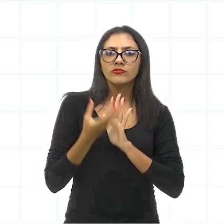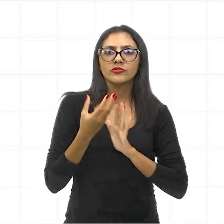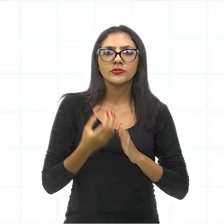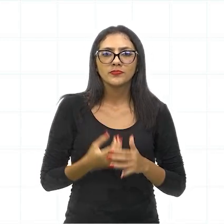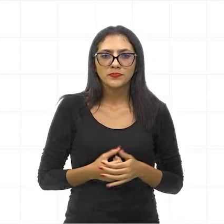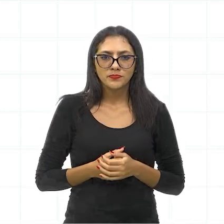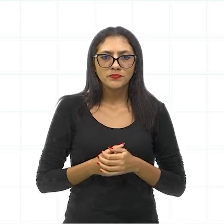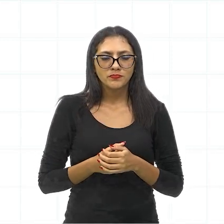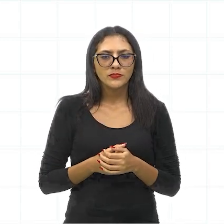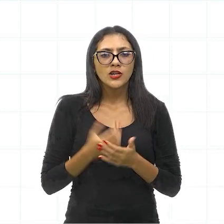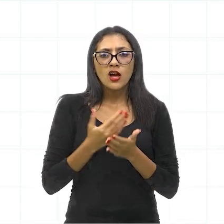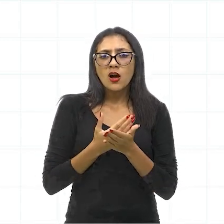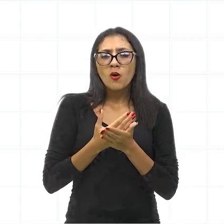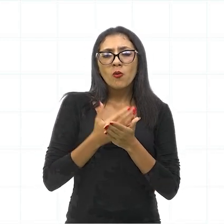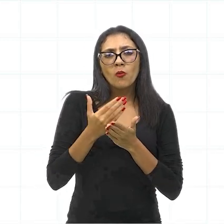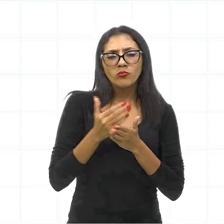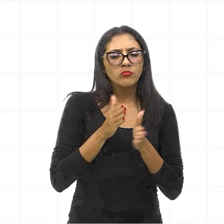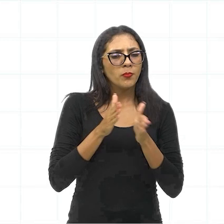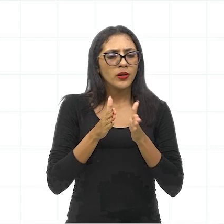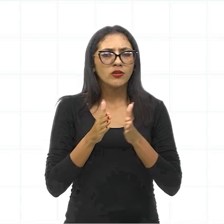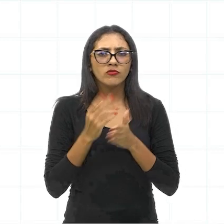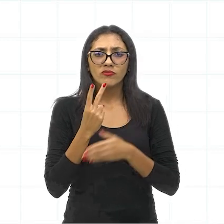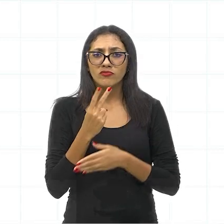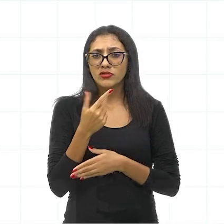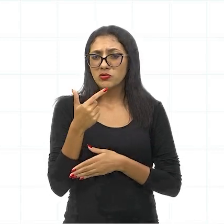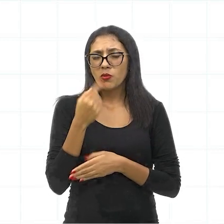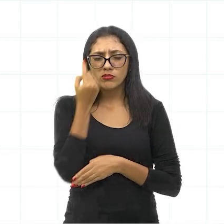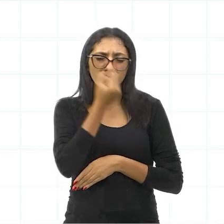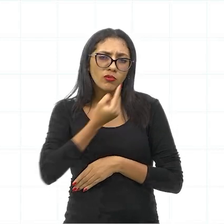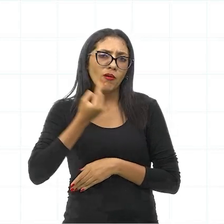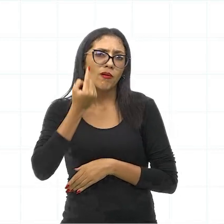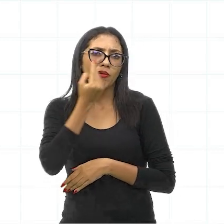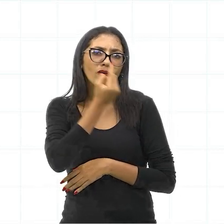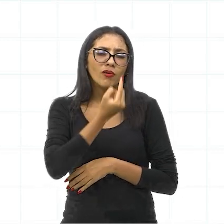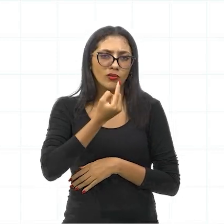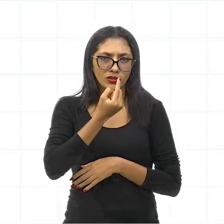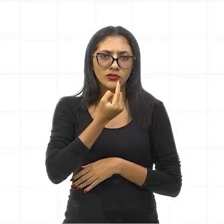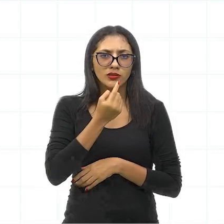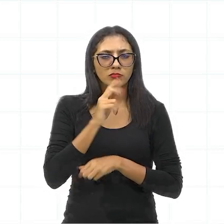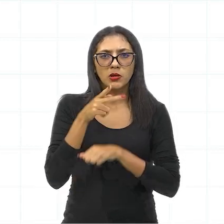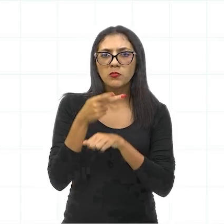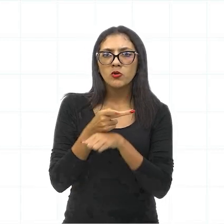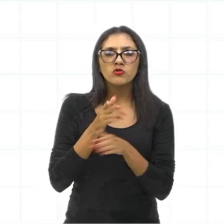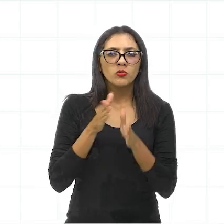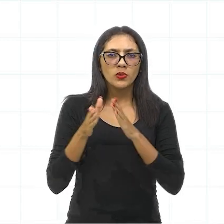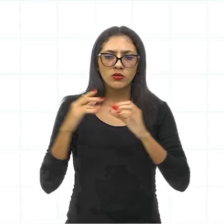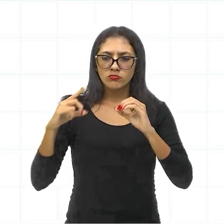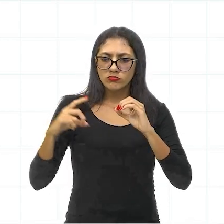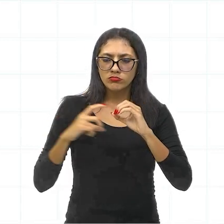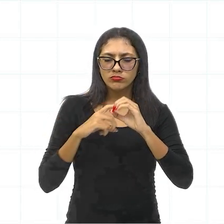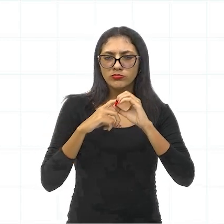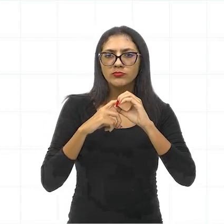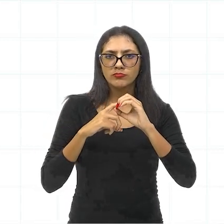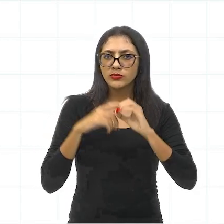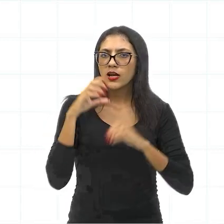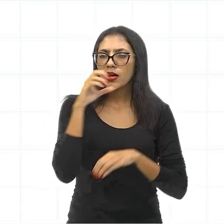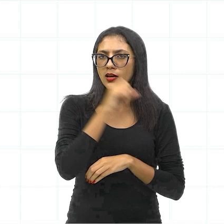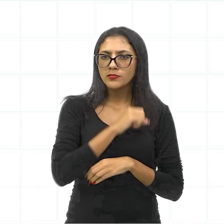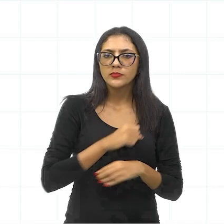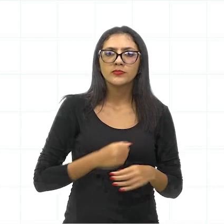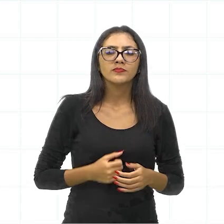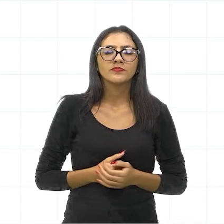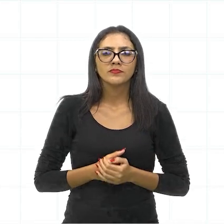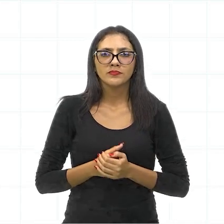ocorrer nas primeiras 24 horas após a entrada dos espermatozoides, certo? E aí, depois que a gente tem aí